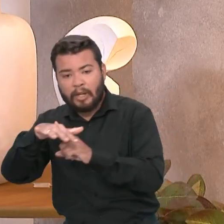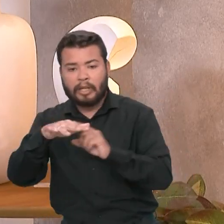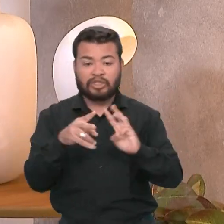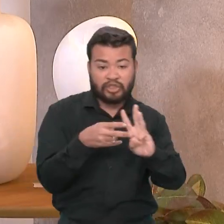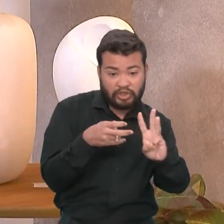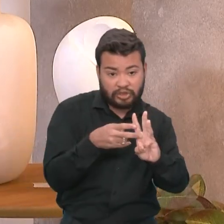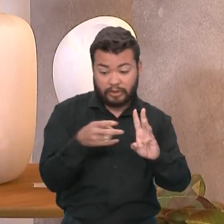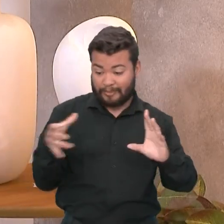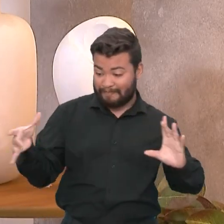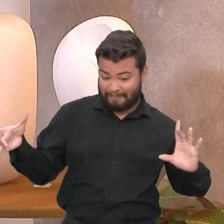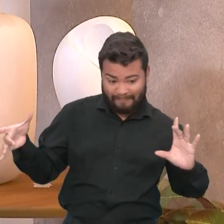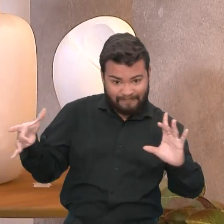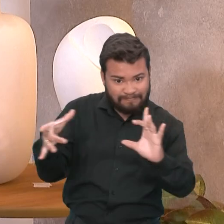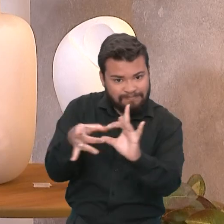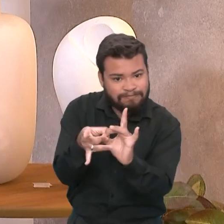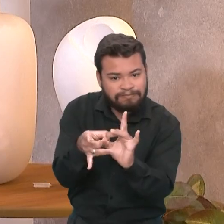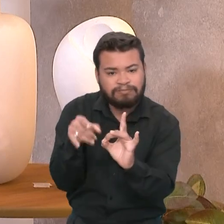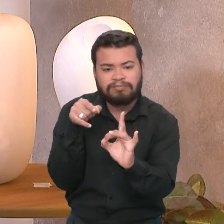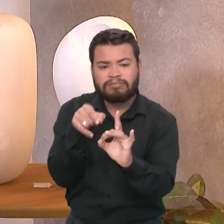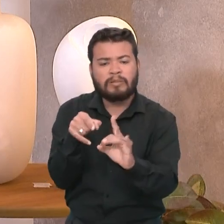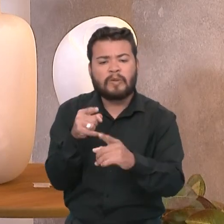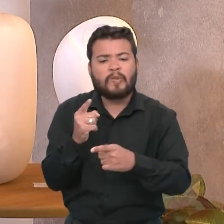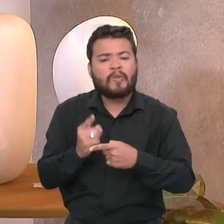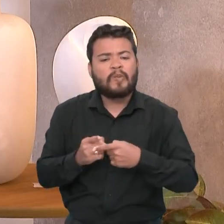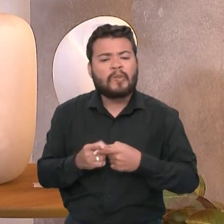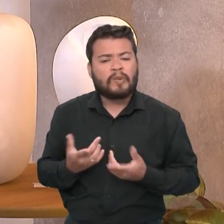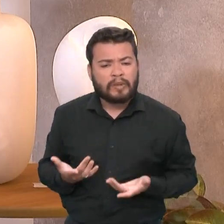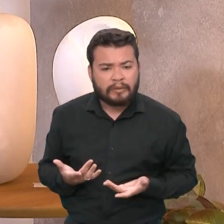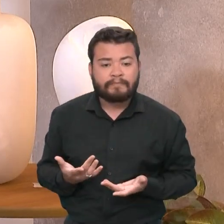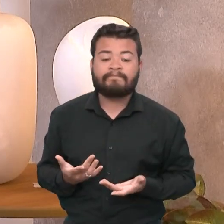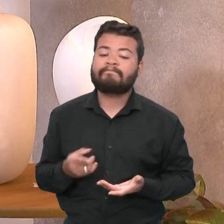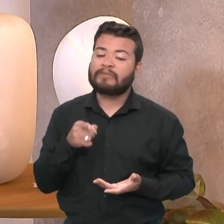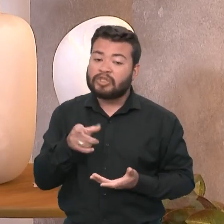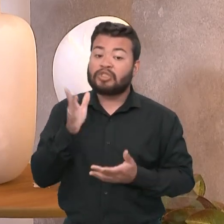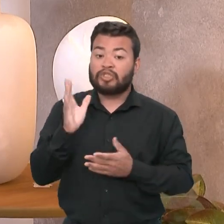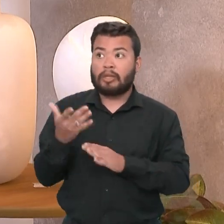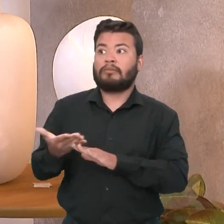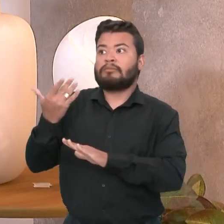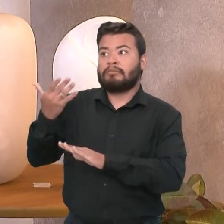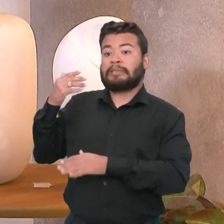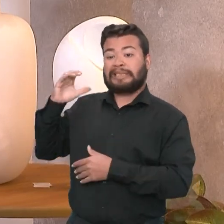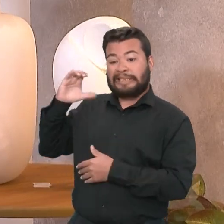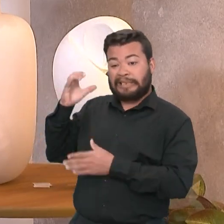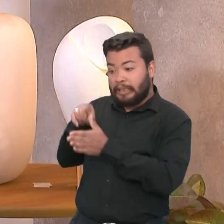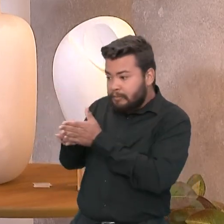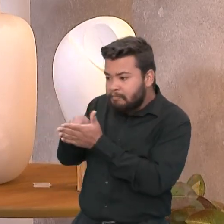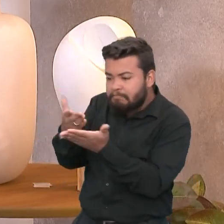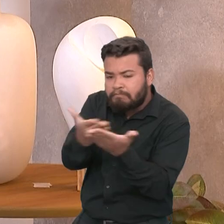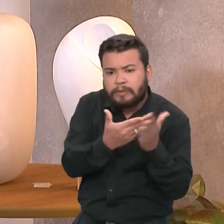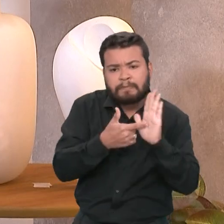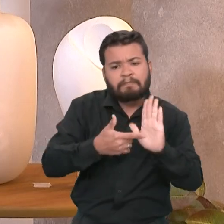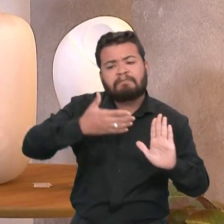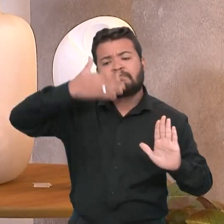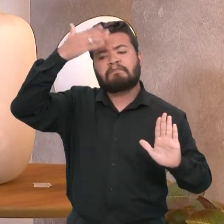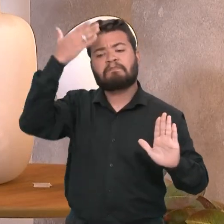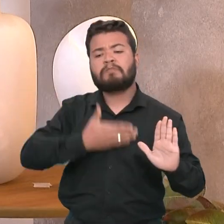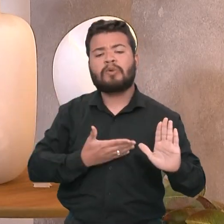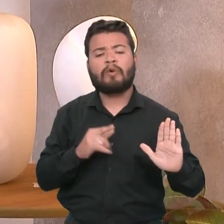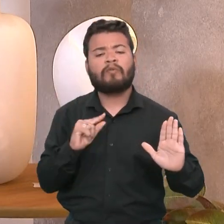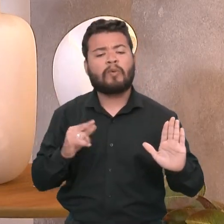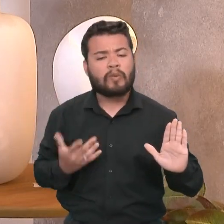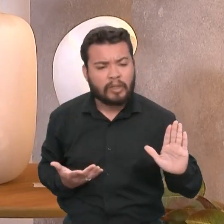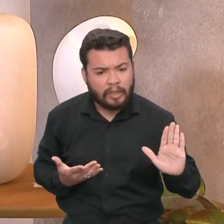interligadas, ela tem a ver, em parte, com um fato estabelecido cientificamente de forma muito clara, de que as